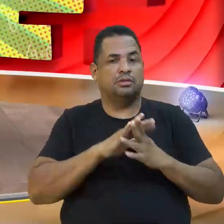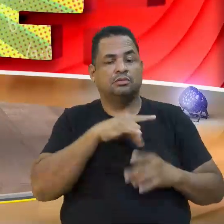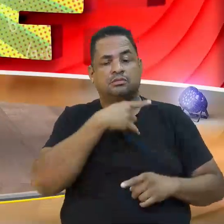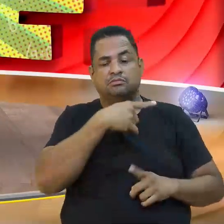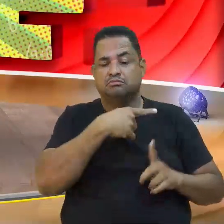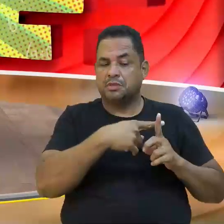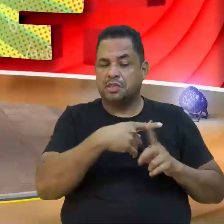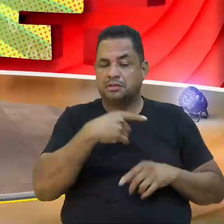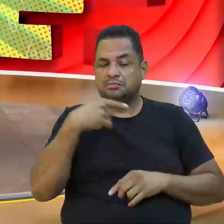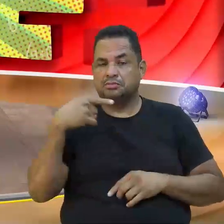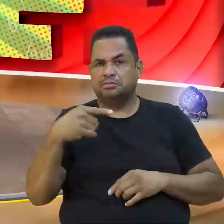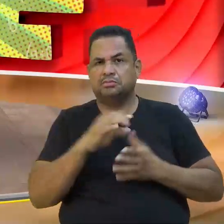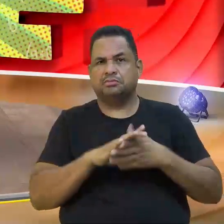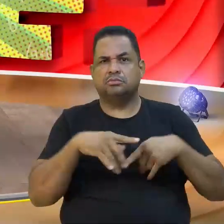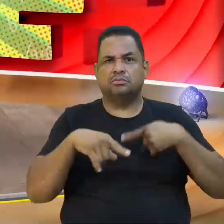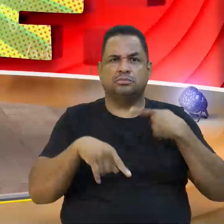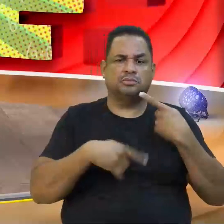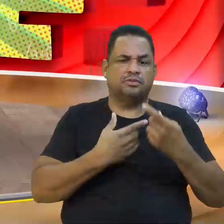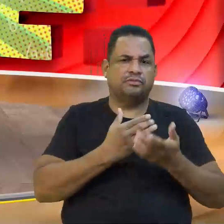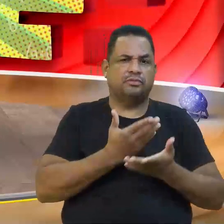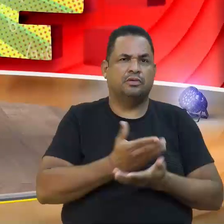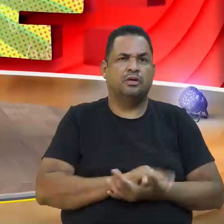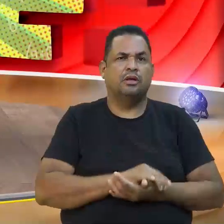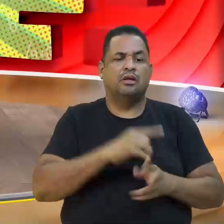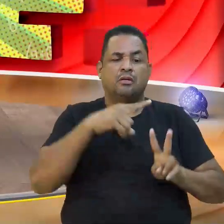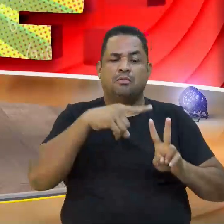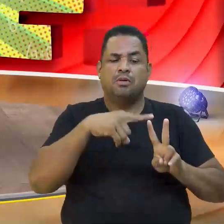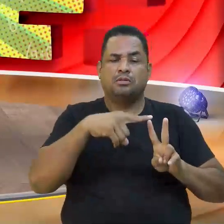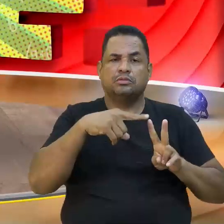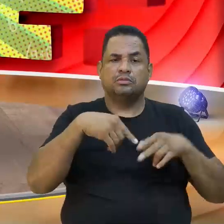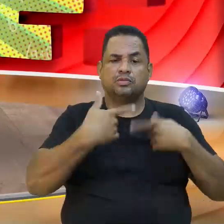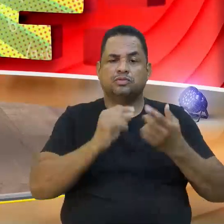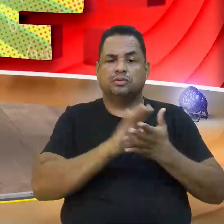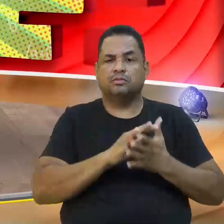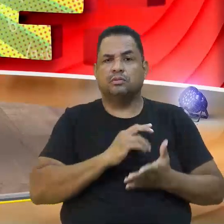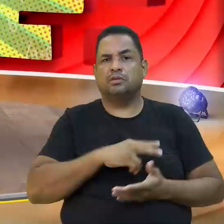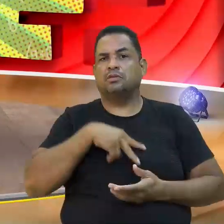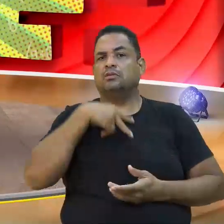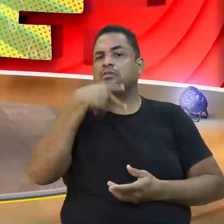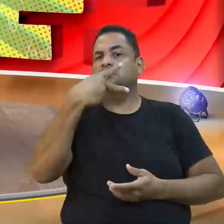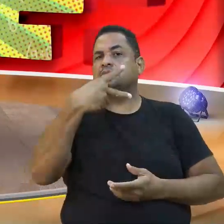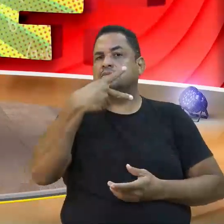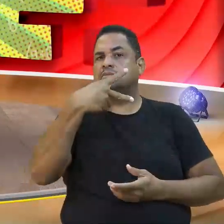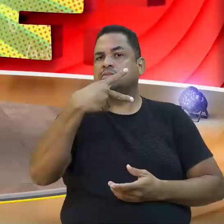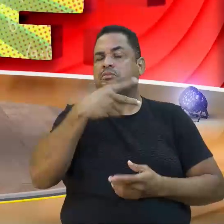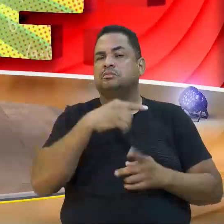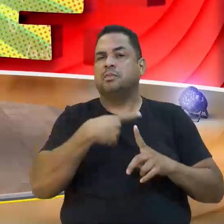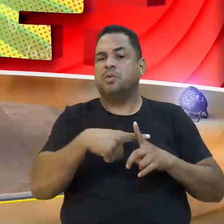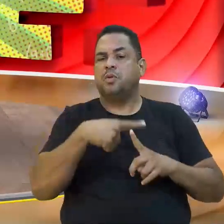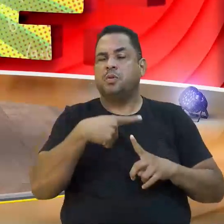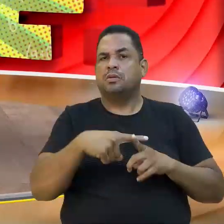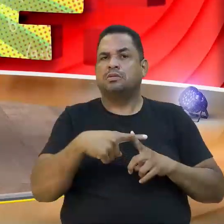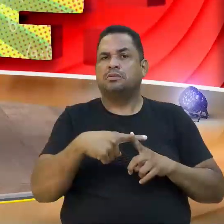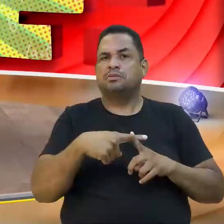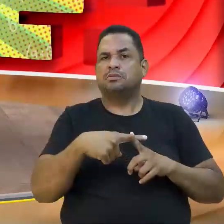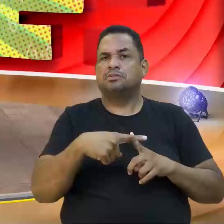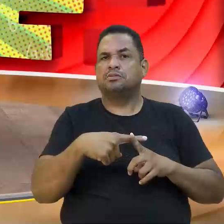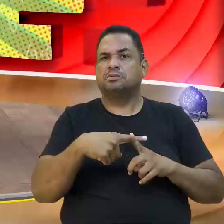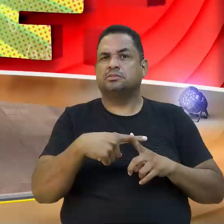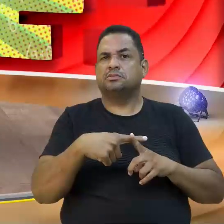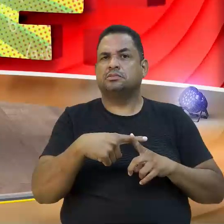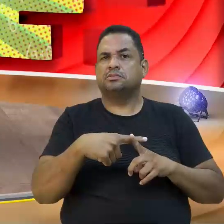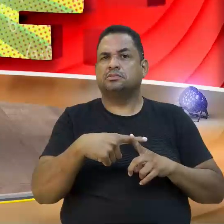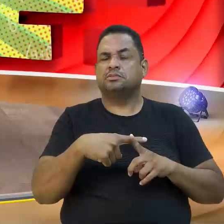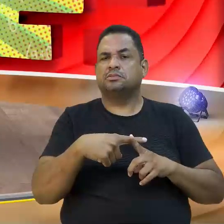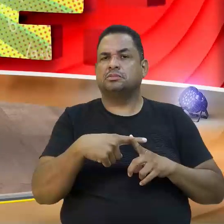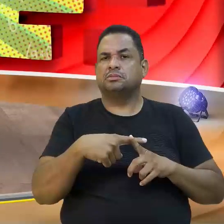viu a primeira aulinha lá, relembrou alguns tópicos. E quando se eleva ao quadrado, o que acontece? É porque assim, a tendência na letra A era